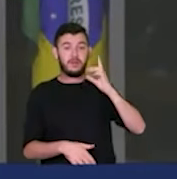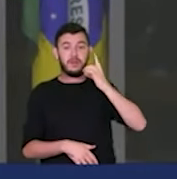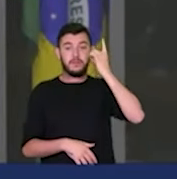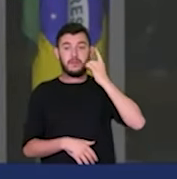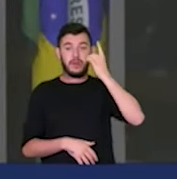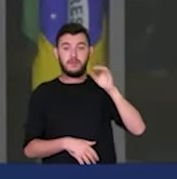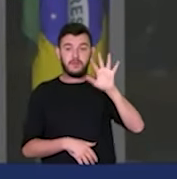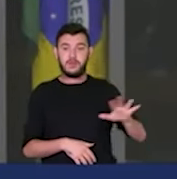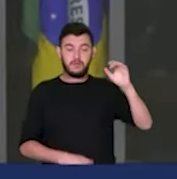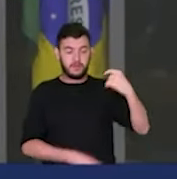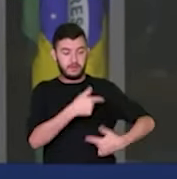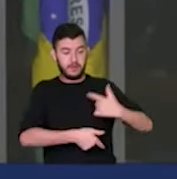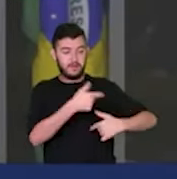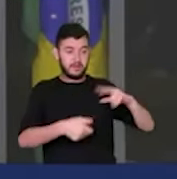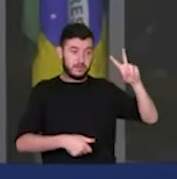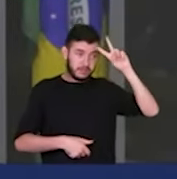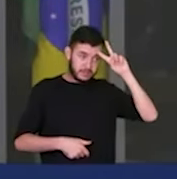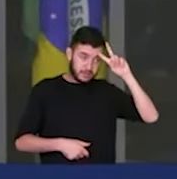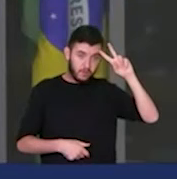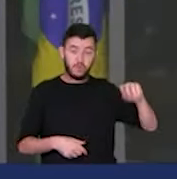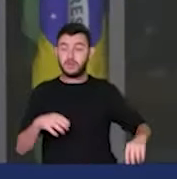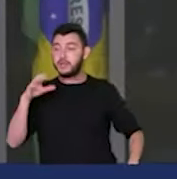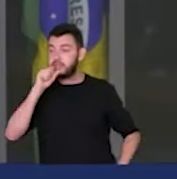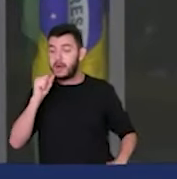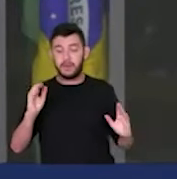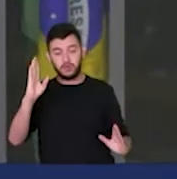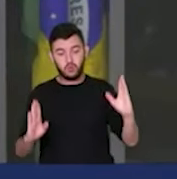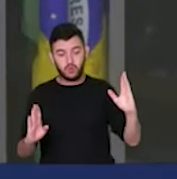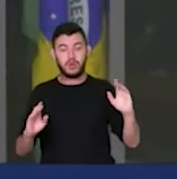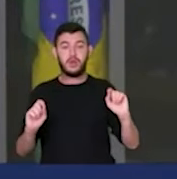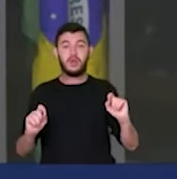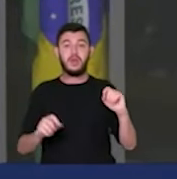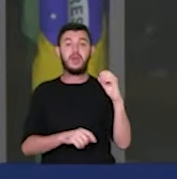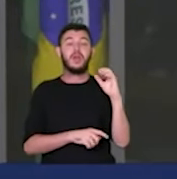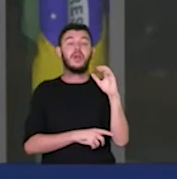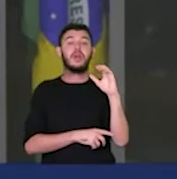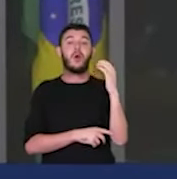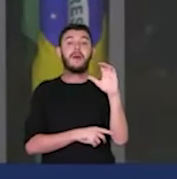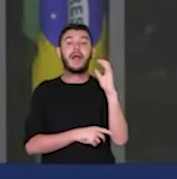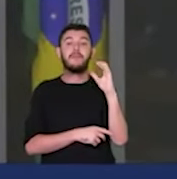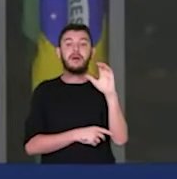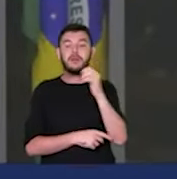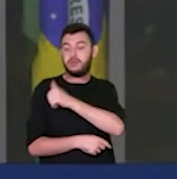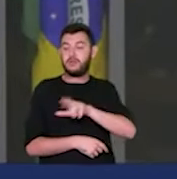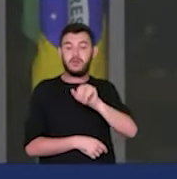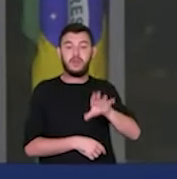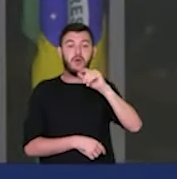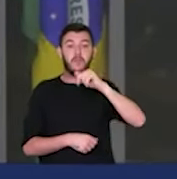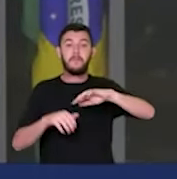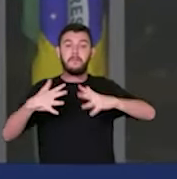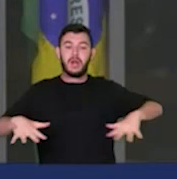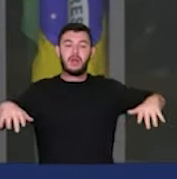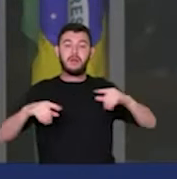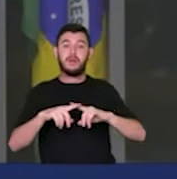como professor de educação física em Copacabana. E Copacabana é a praia mais democrática do nosso país. Na verdade, eu,